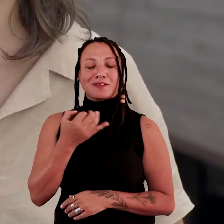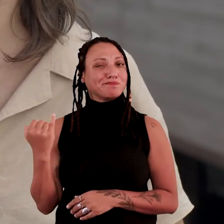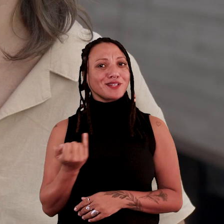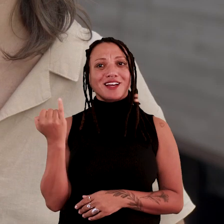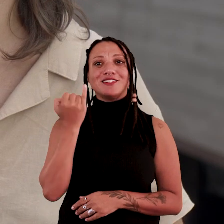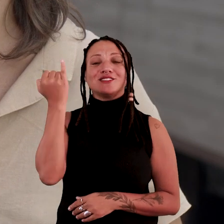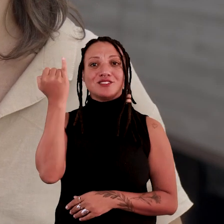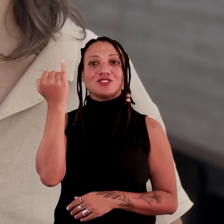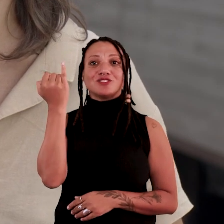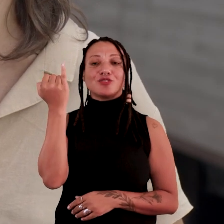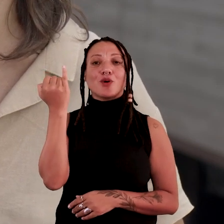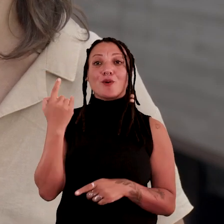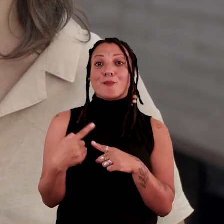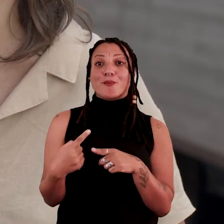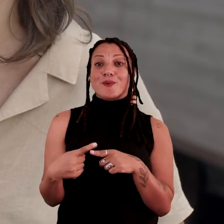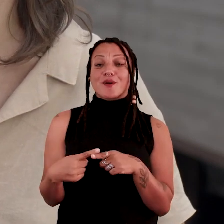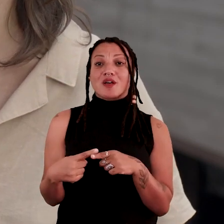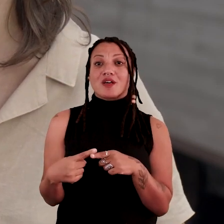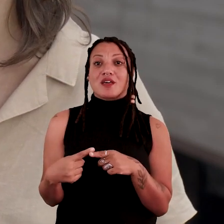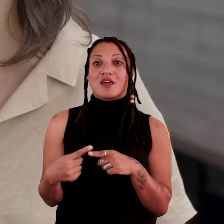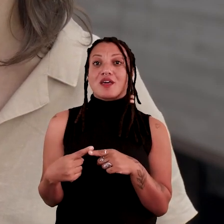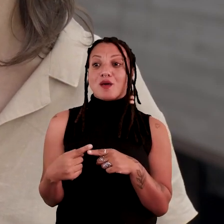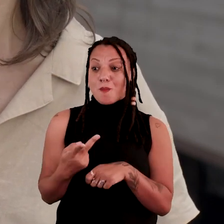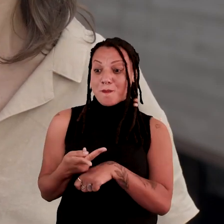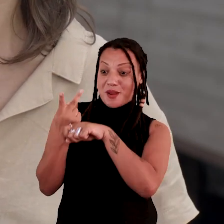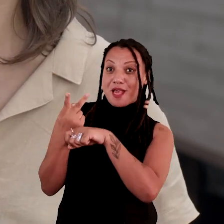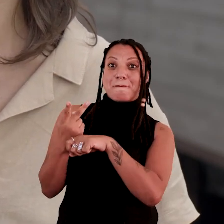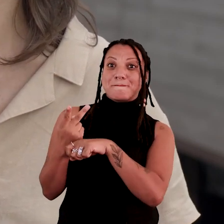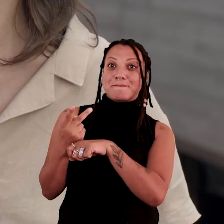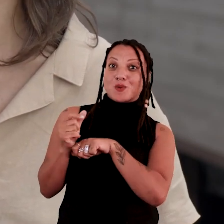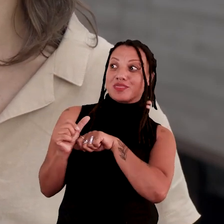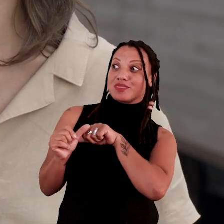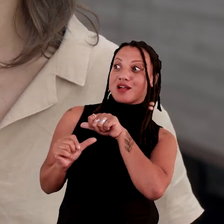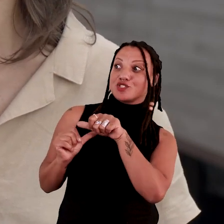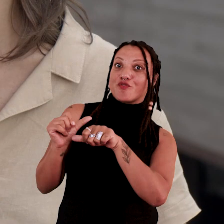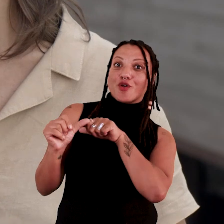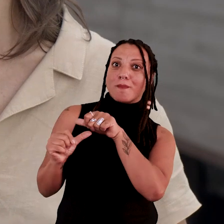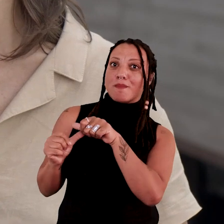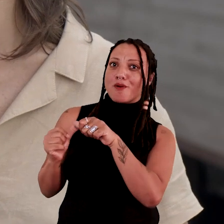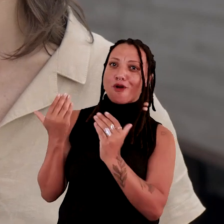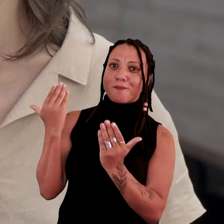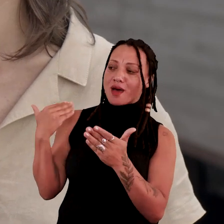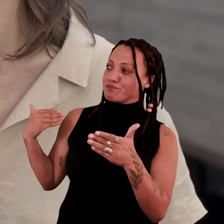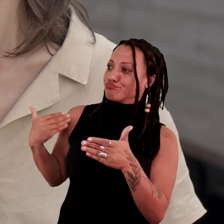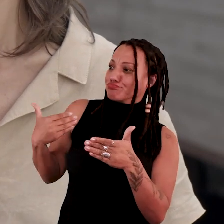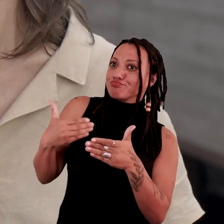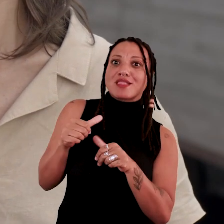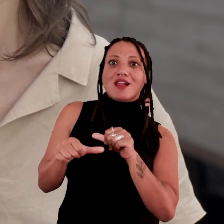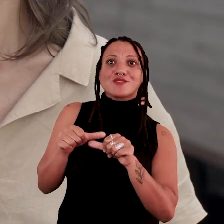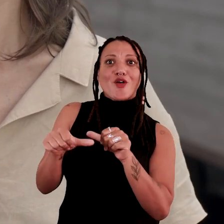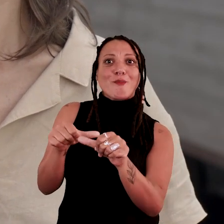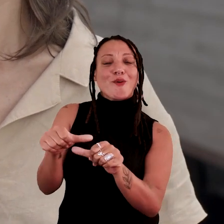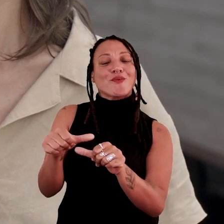se transformando ao longo dos anos, e ele realmente traz um panorama da arquitetura do